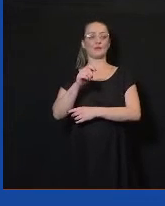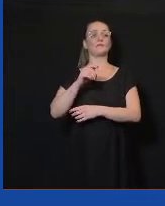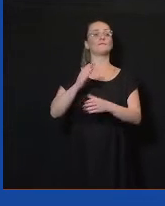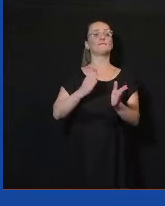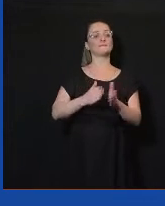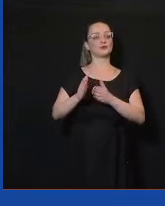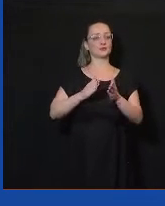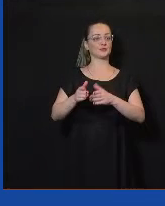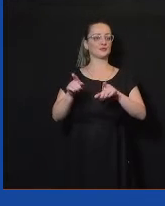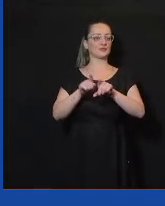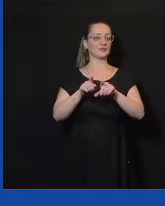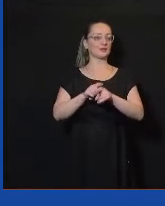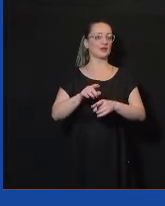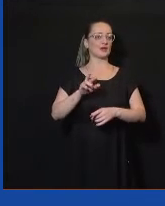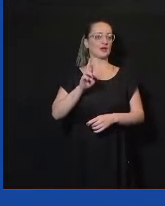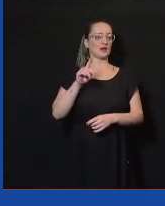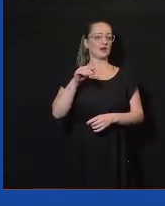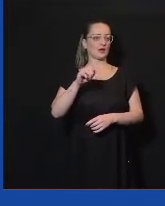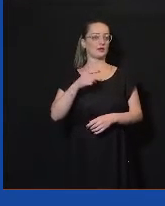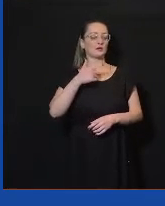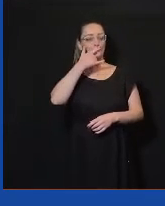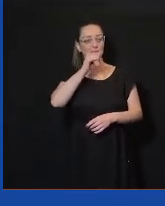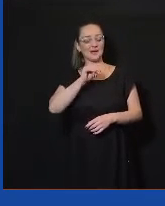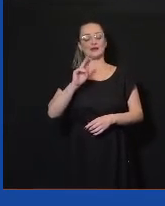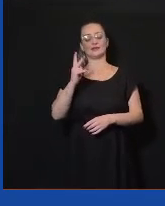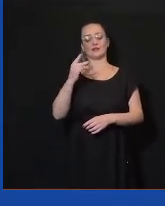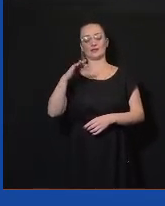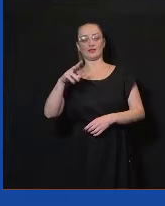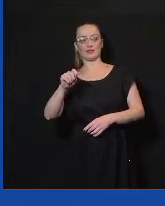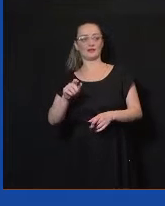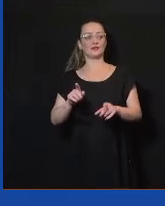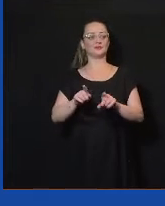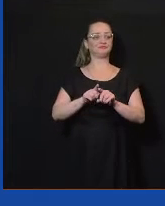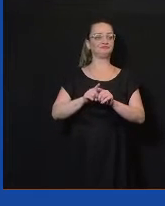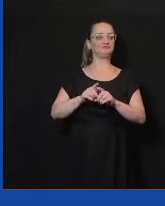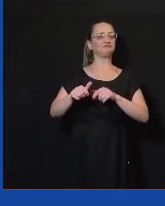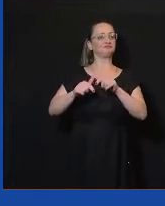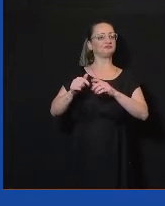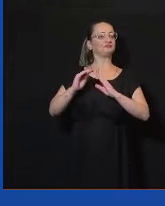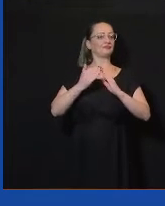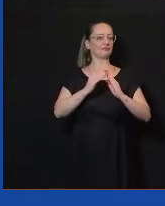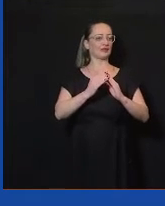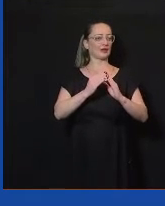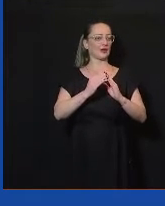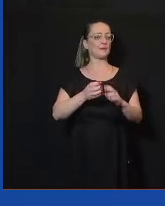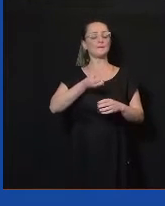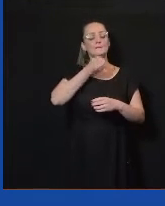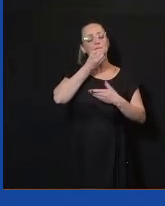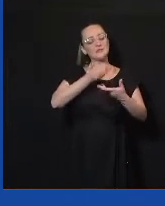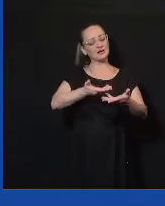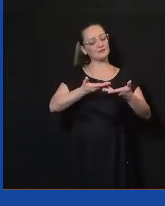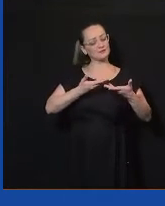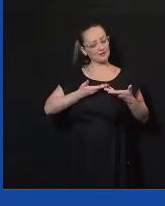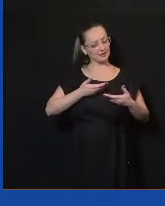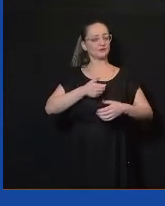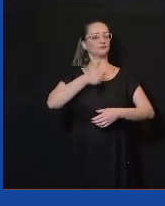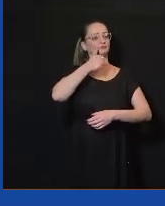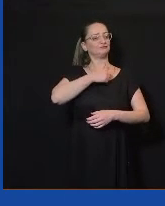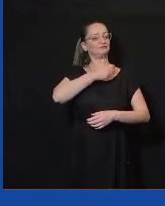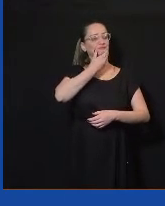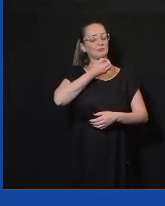Instituto Locomotiva e do Data Favela. Se é que eu apresentei direito, bem-vindos e bem-vinda.